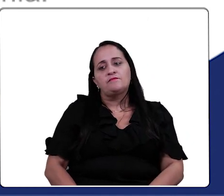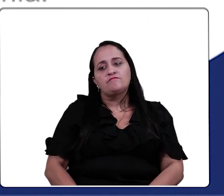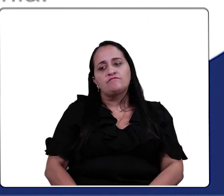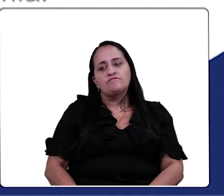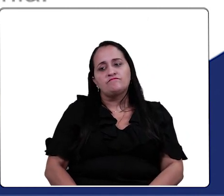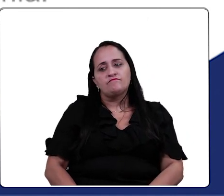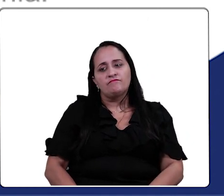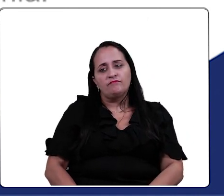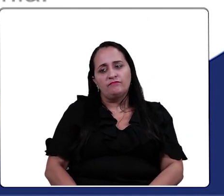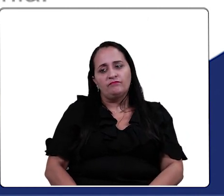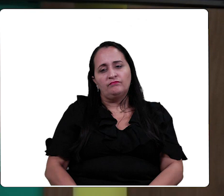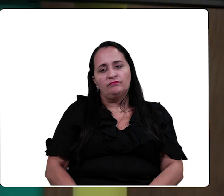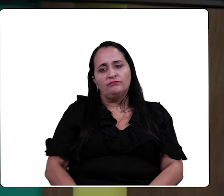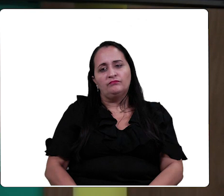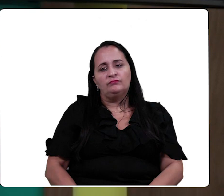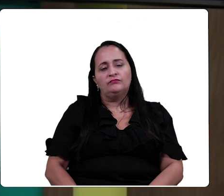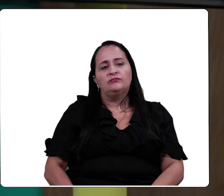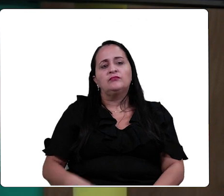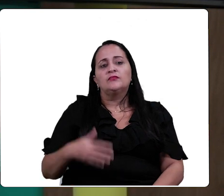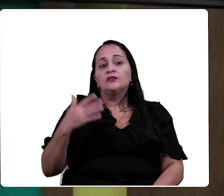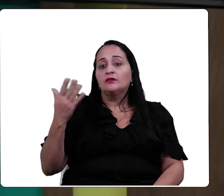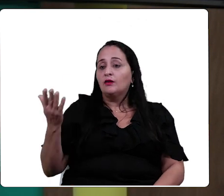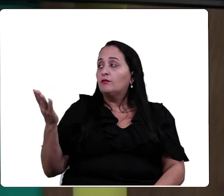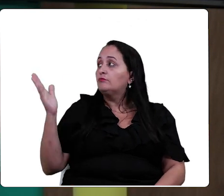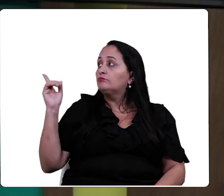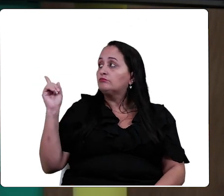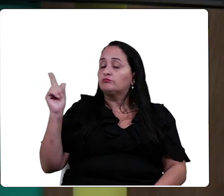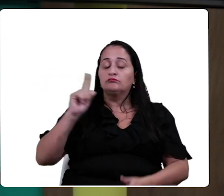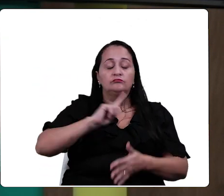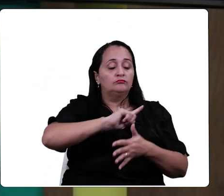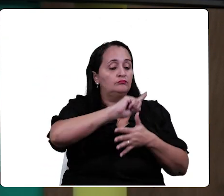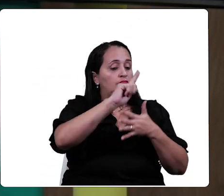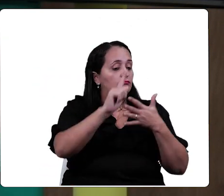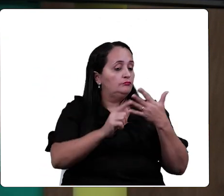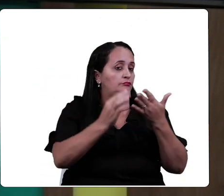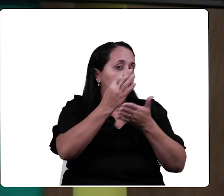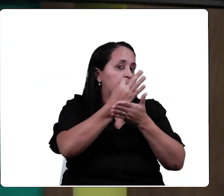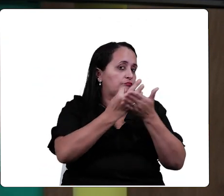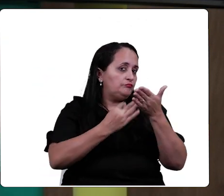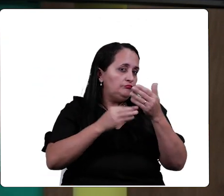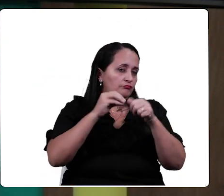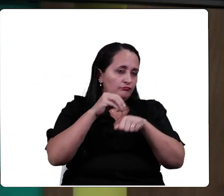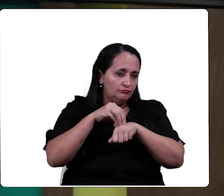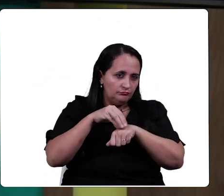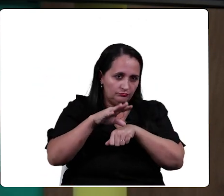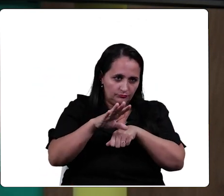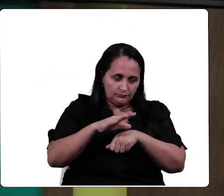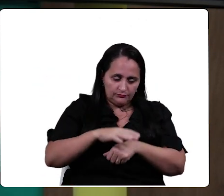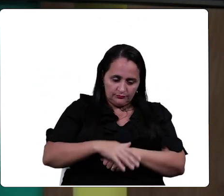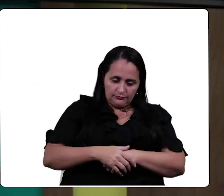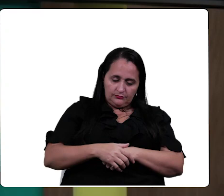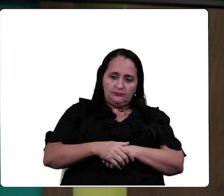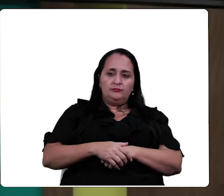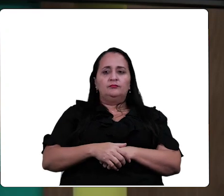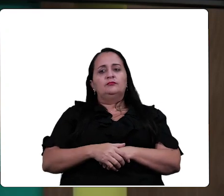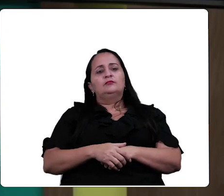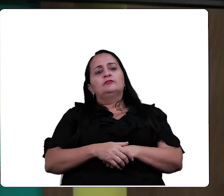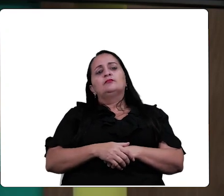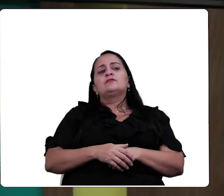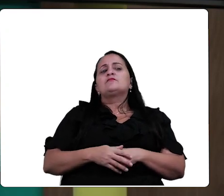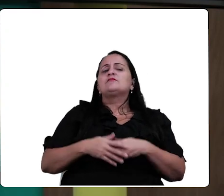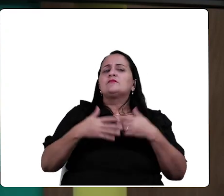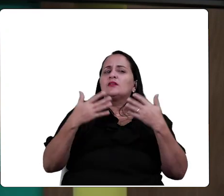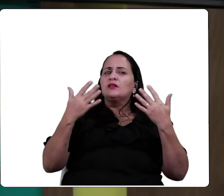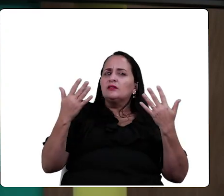de doação de sangue. É isso que esse gênero textual está dando uma pista. Pois bem, eu trouxe